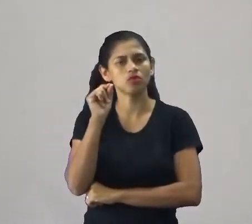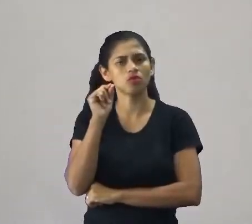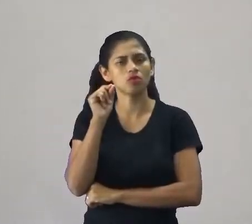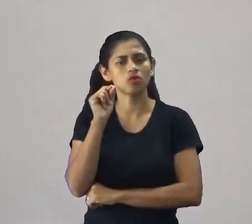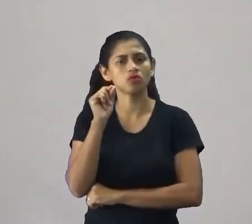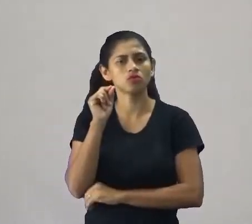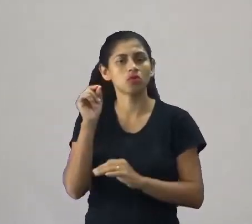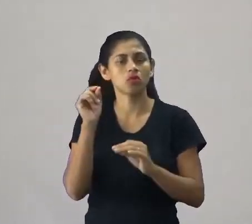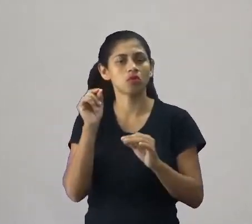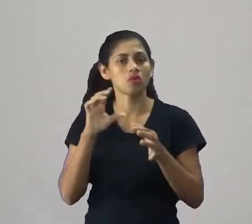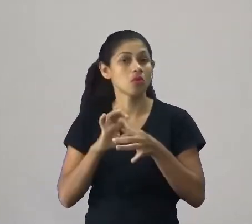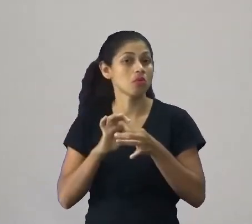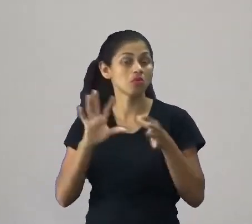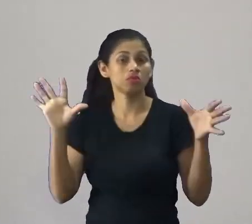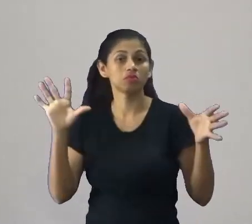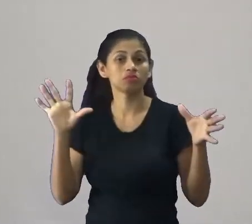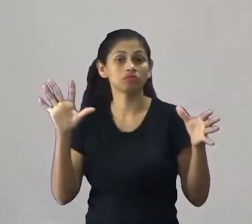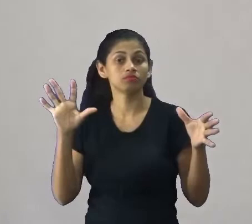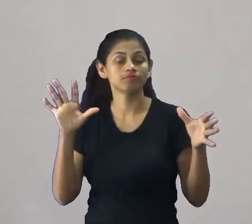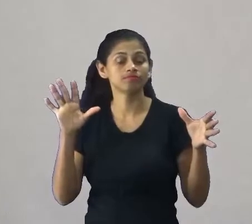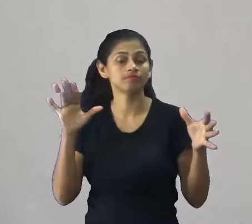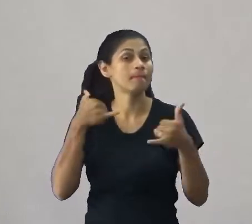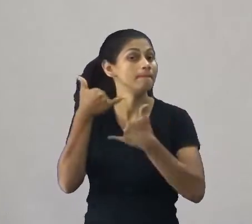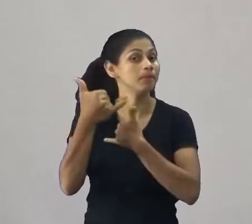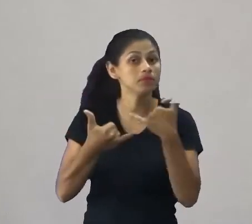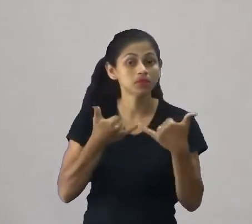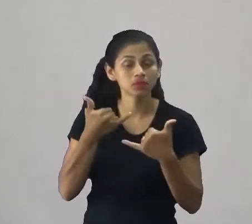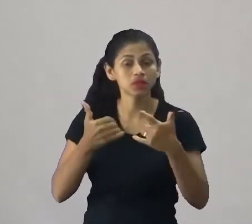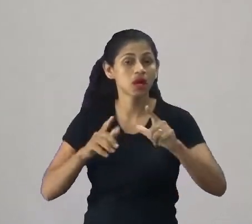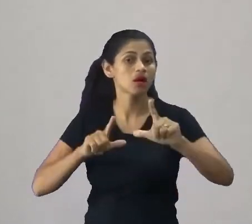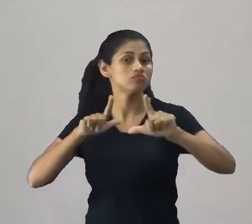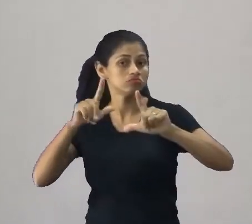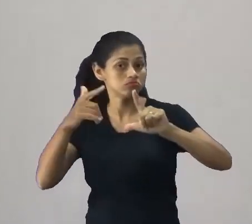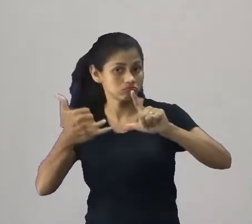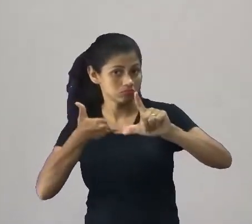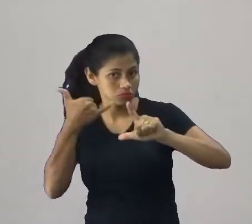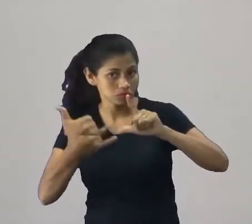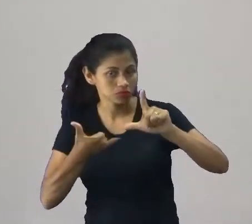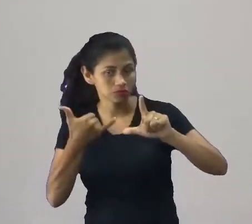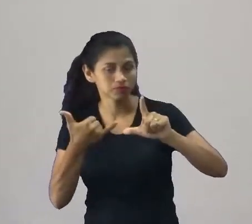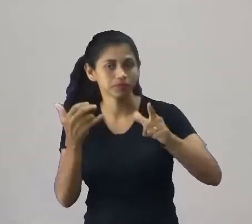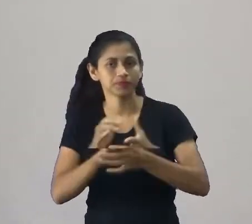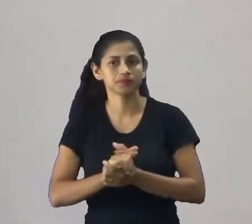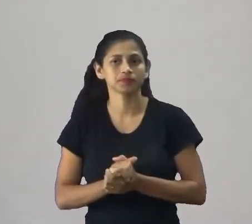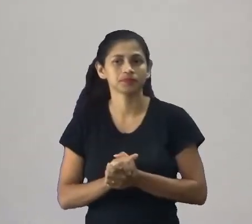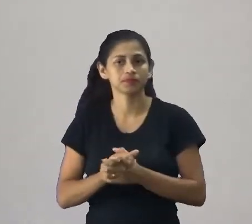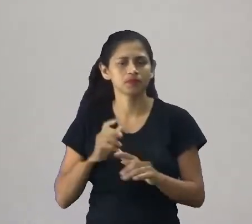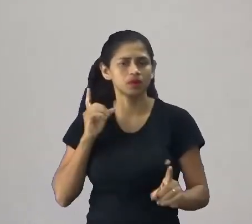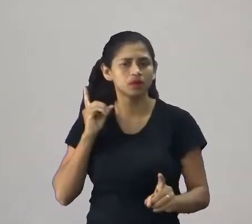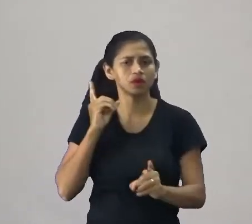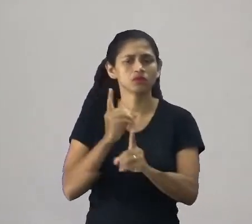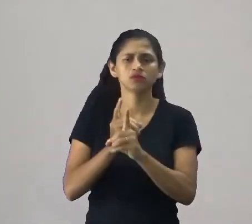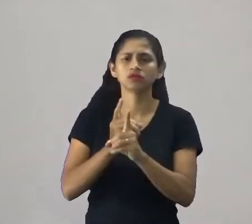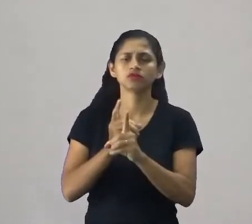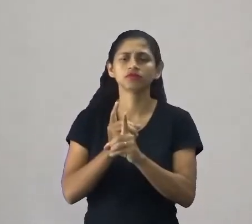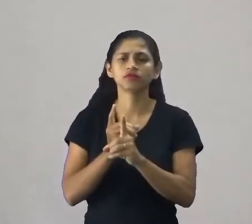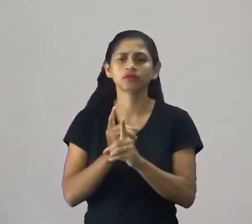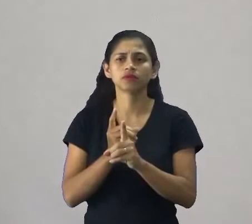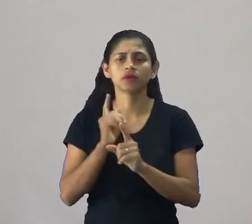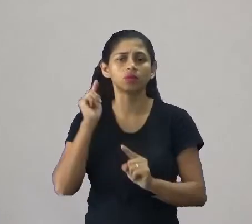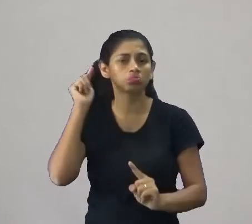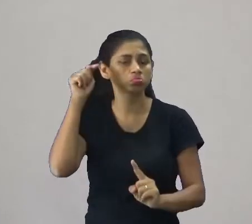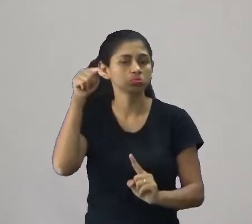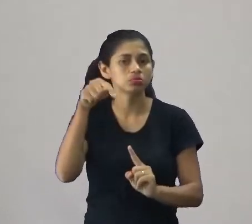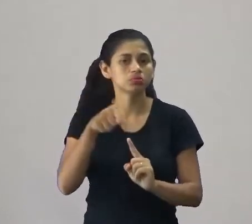liberdade, desenvolver uma ação lúdica. E aí esse aspecto de desenvolver, identificar, correlacionar, vai